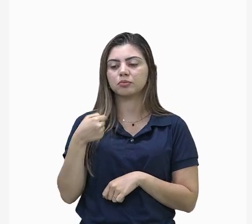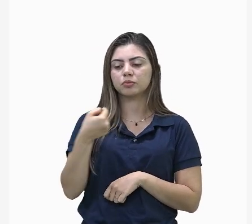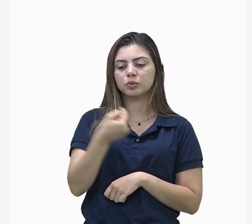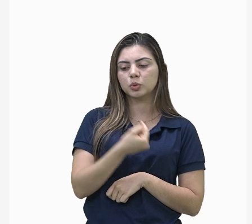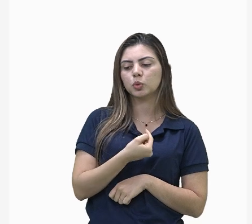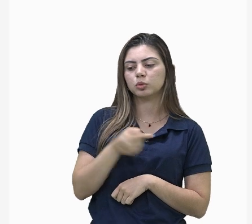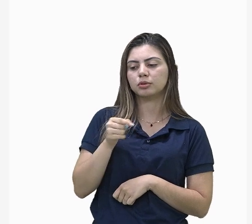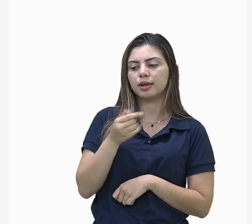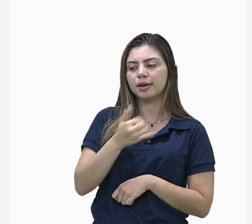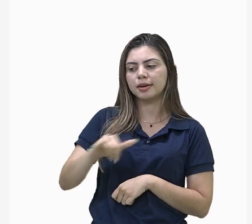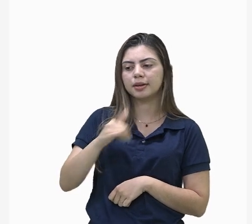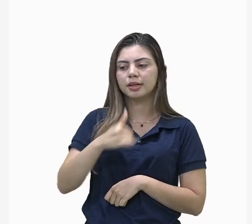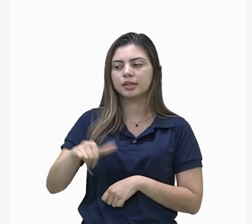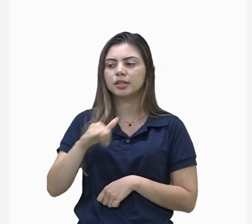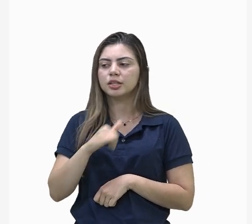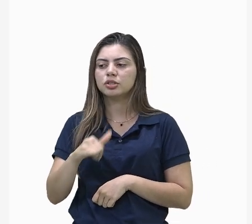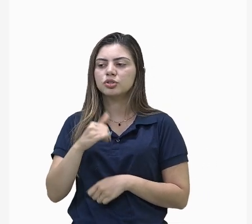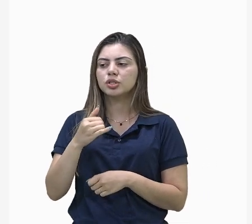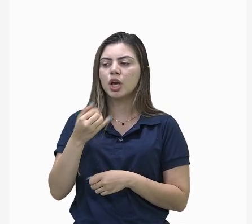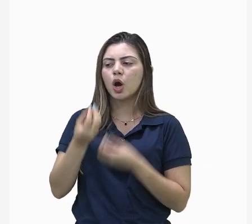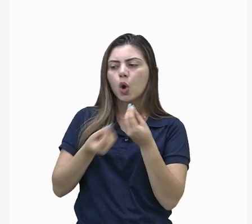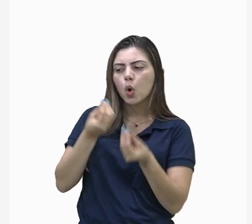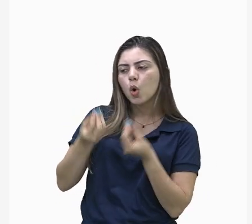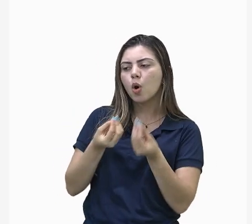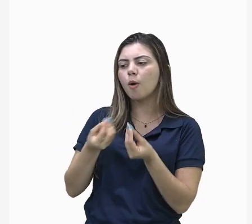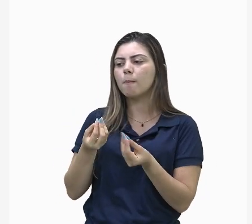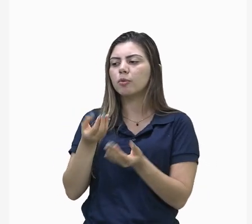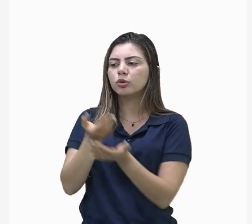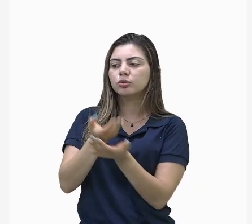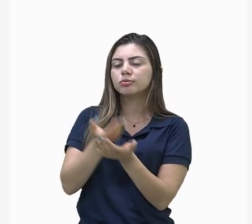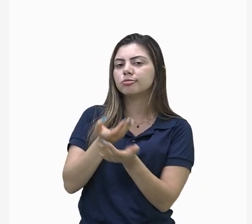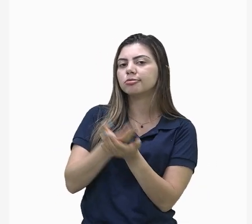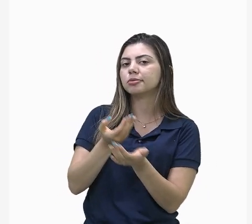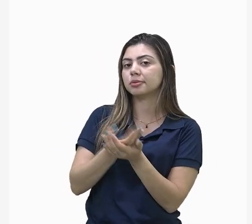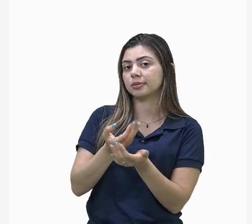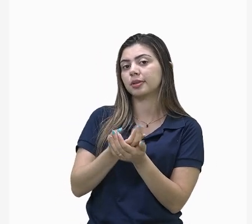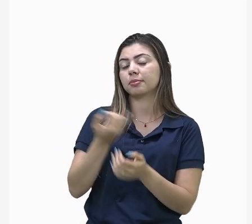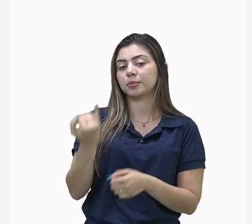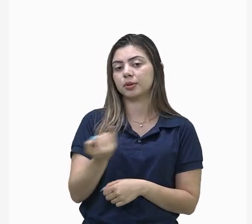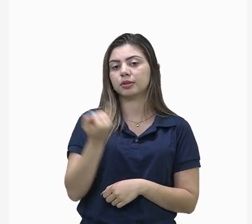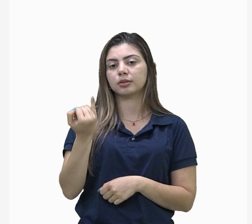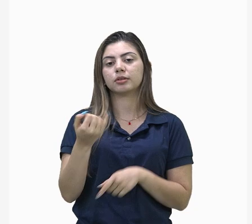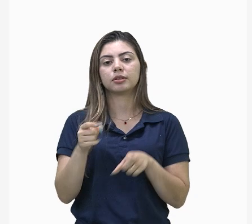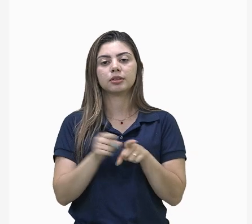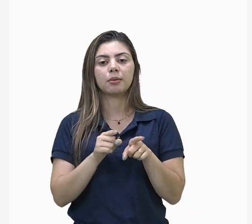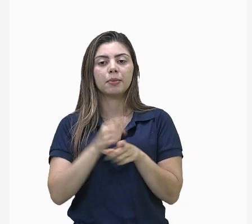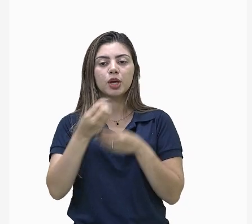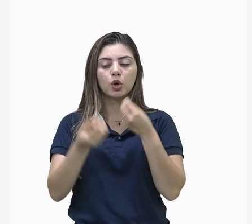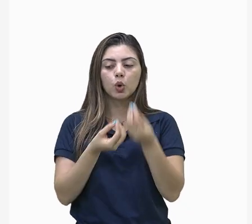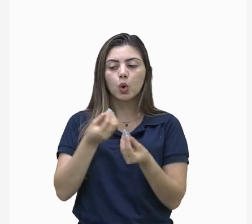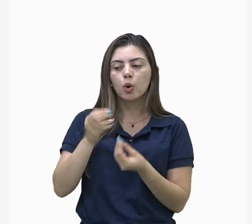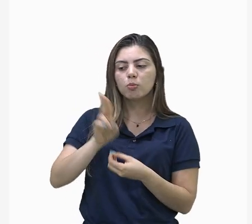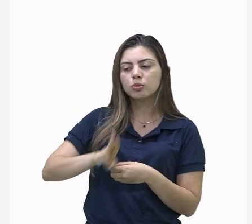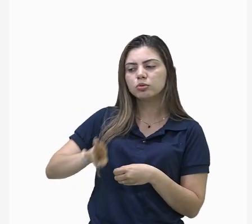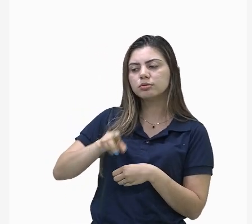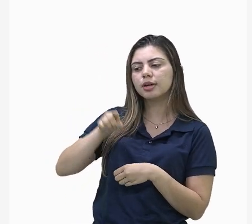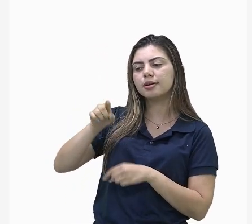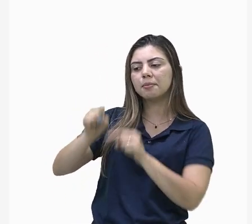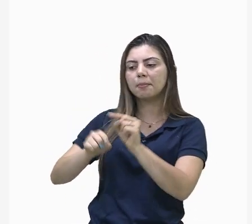mais informadas sobre o uso de energia e a eficiência dos dispositivos que